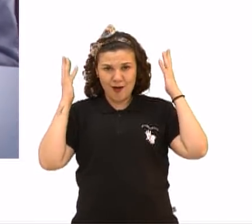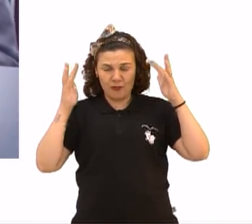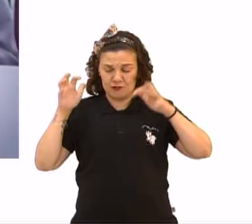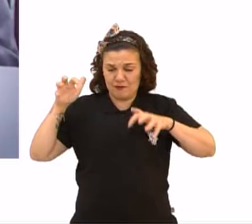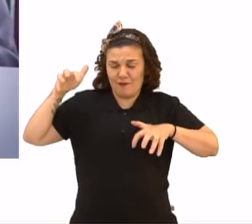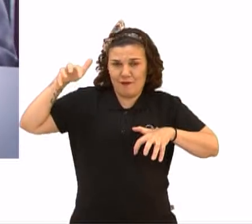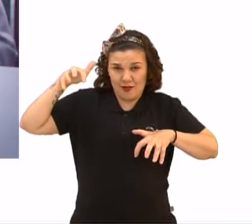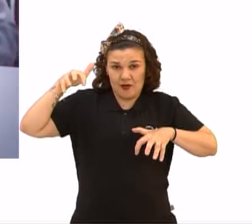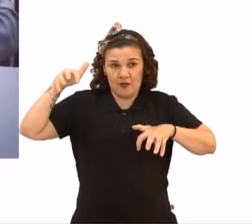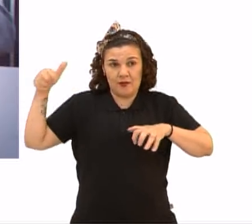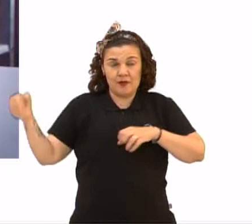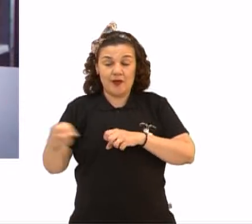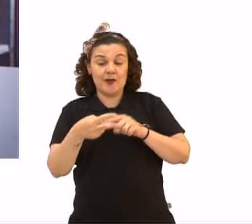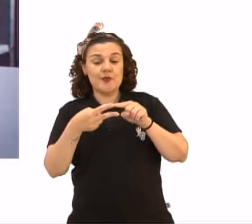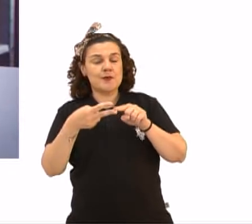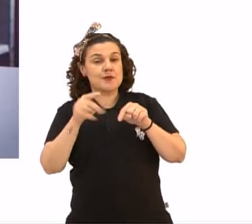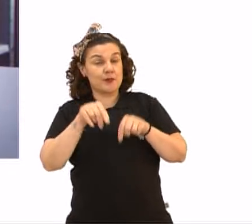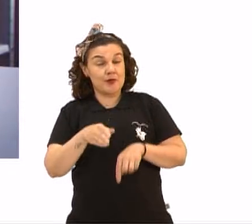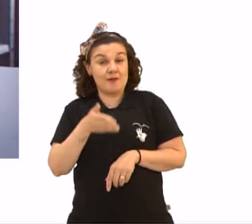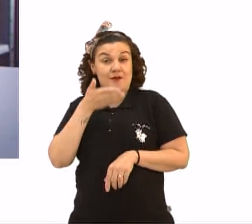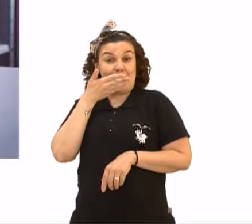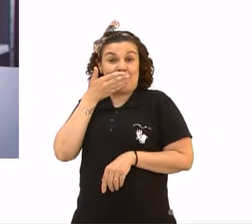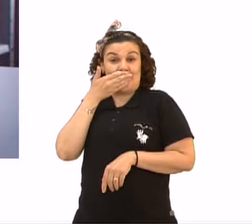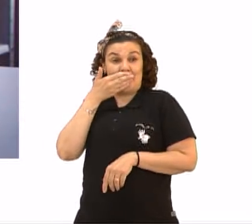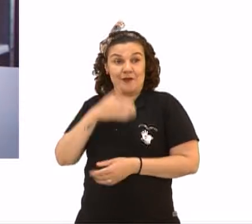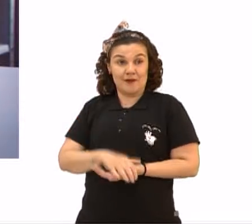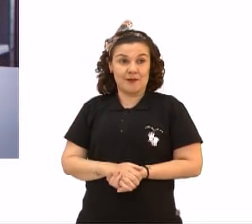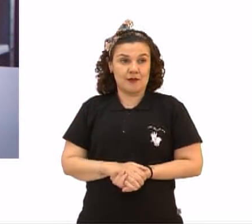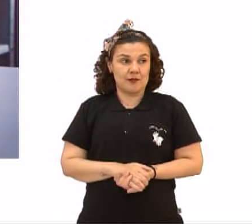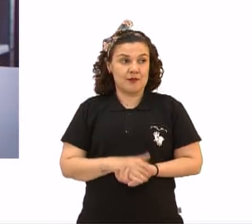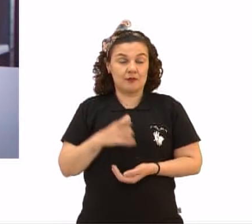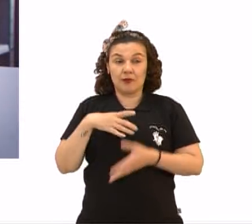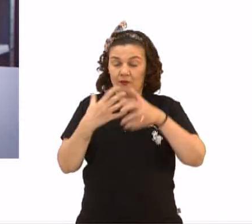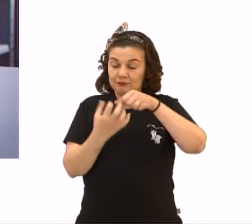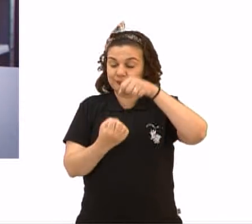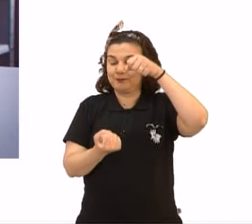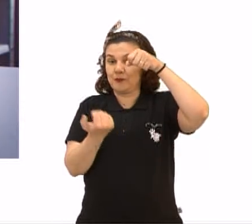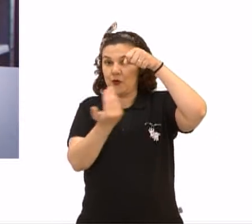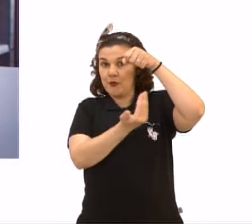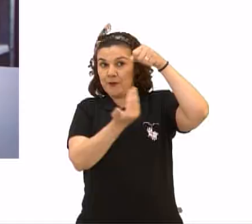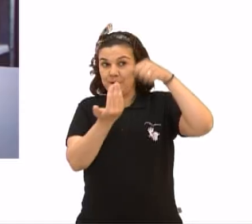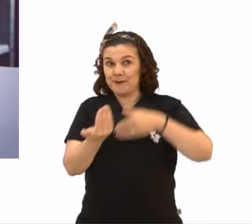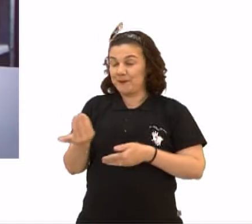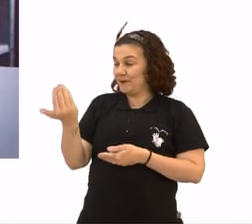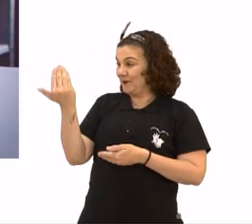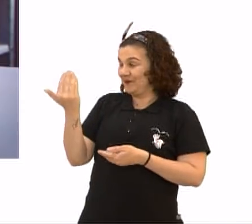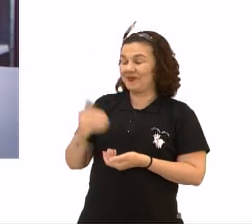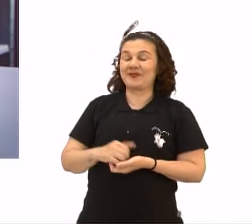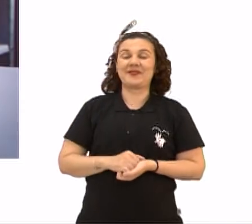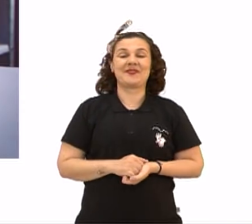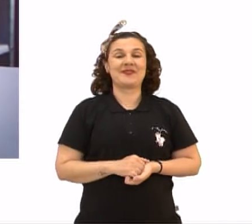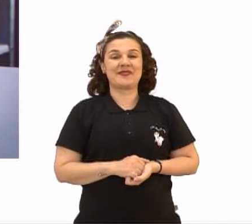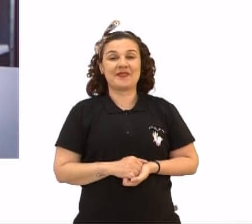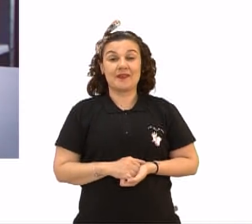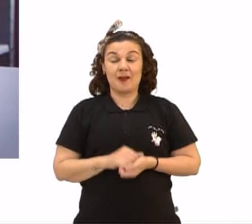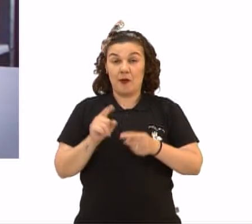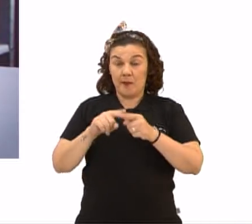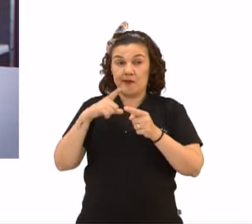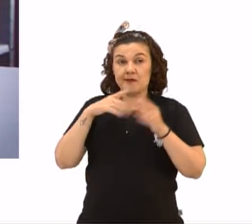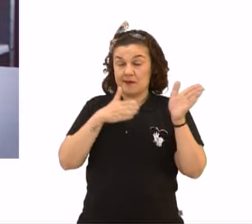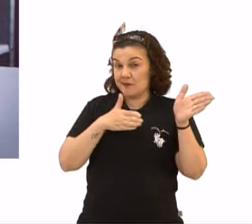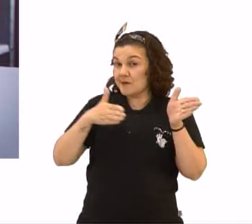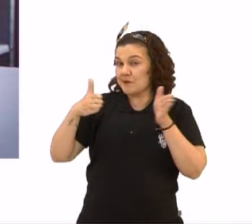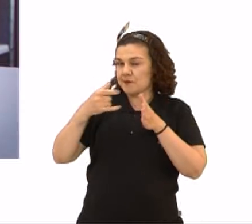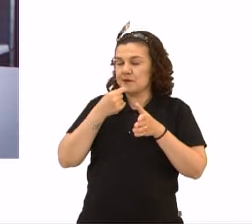E tem um que é o Índio. Aqui, ó. Esse aqui tem um pôster aqui com ele, dá pra ver um pedaço aqui. É verdade. Mas tem história com ele